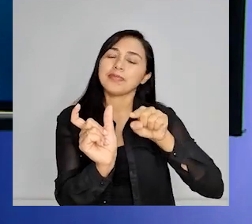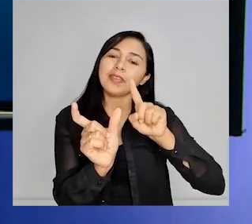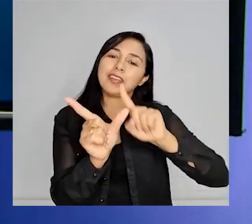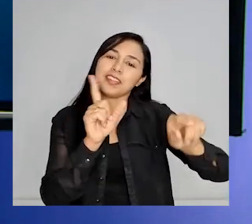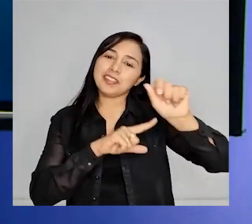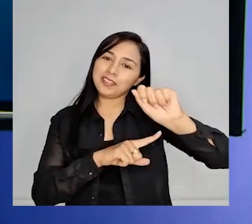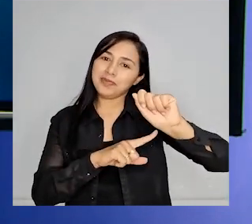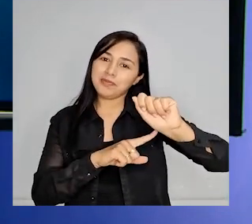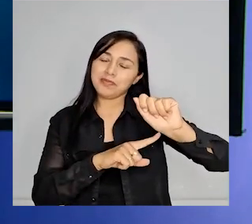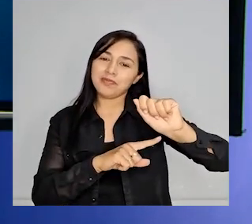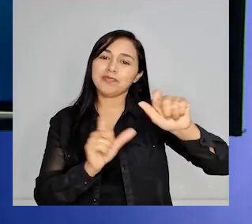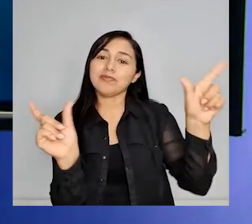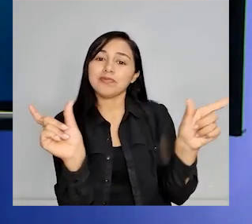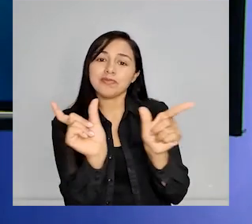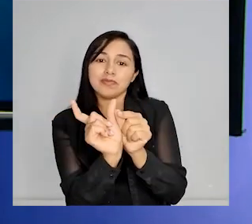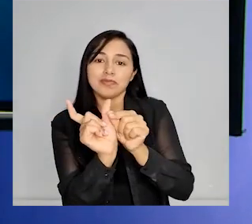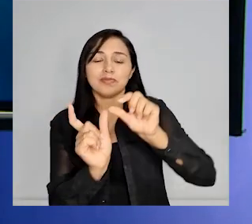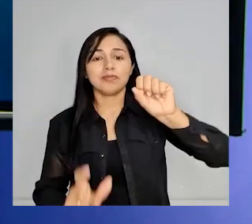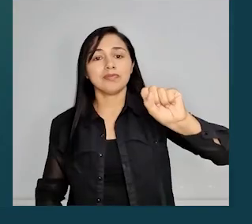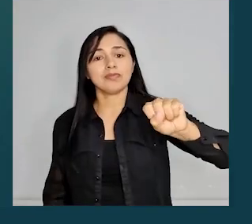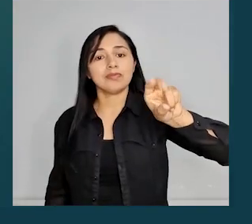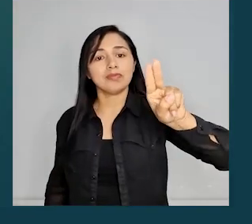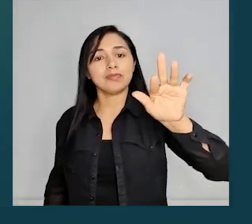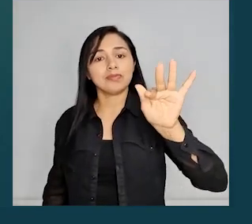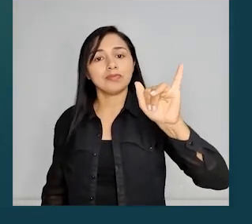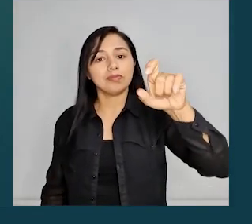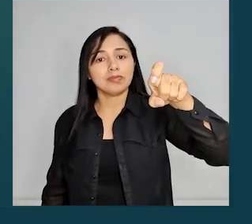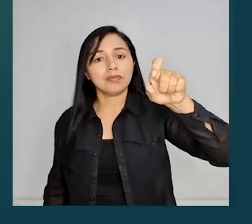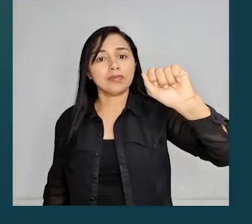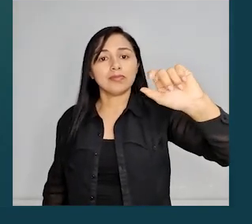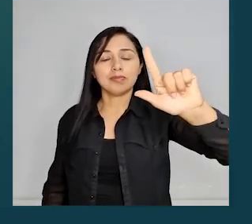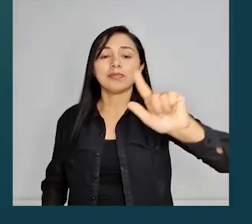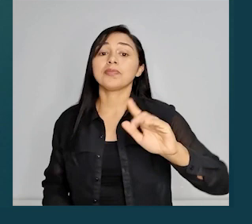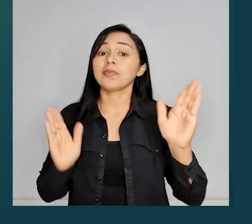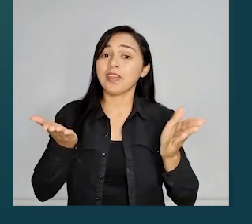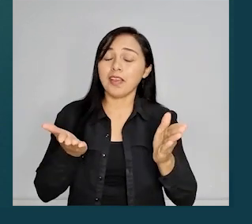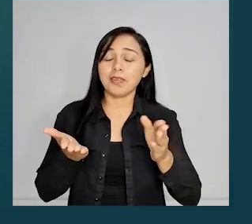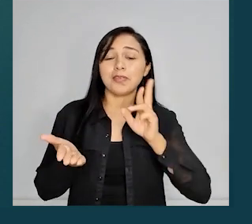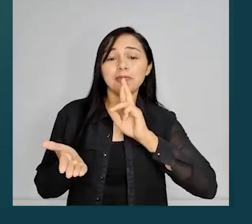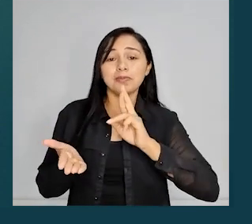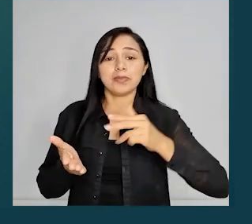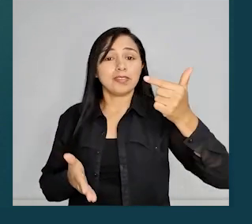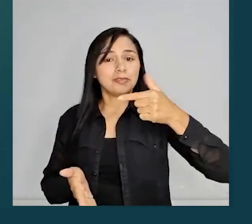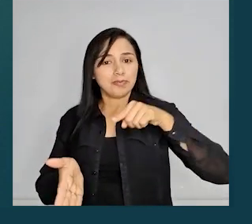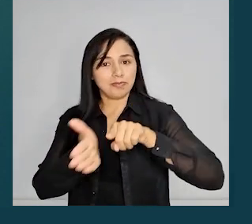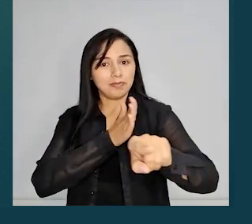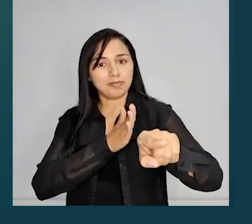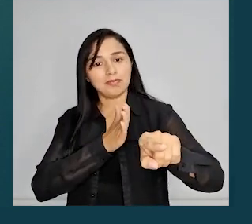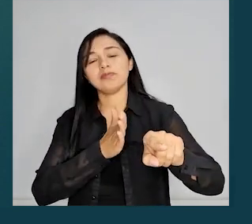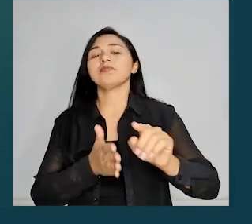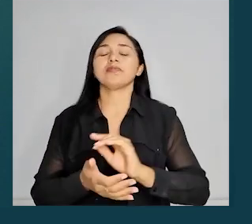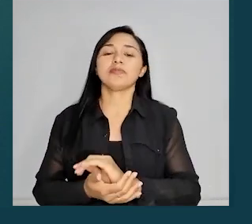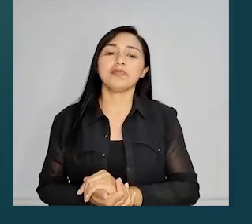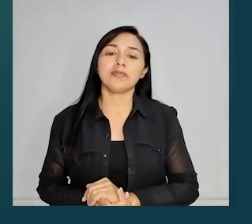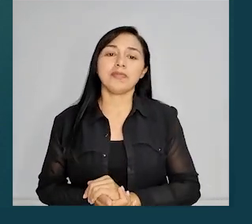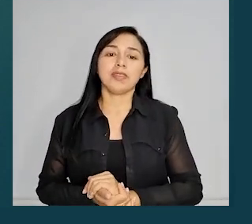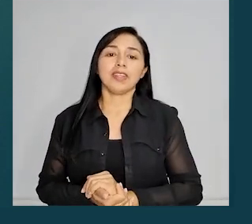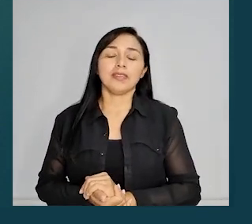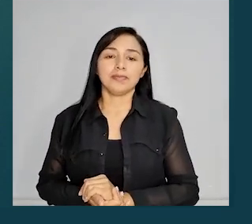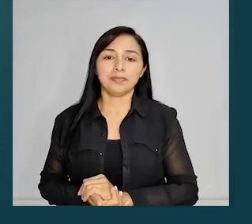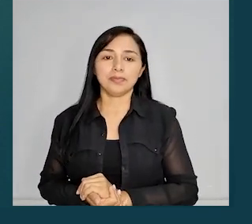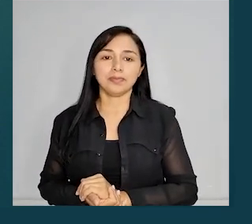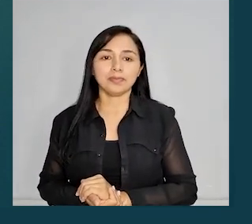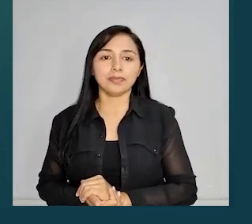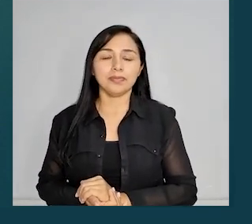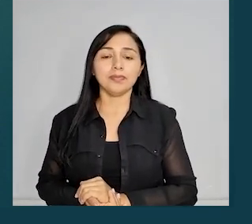A, derivação sufixal. Agora nós vamos responder o nosso segundo exercício sobre o processo de formação